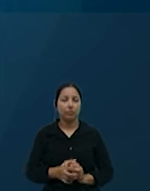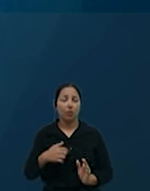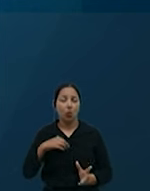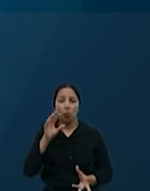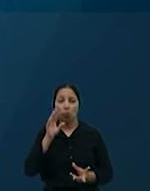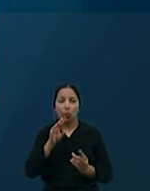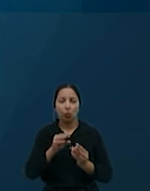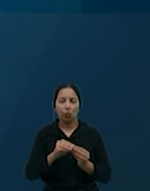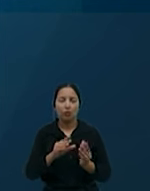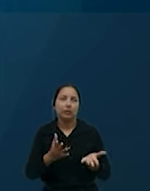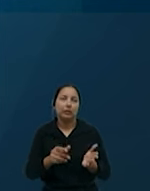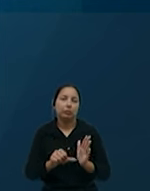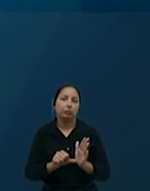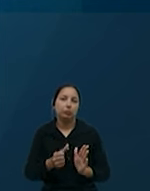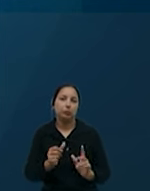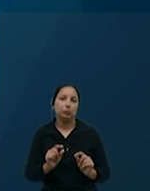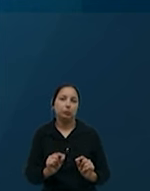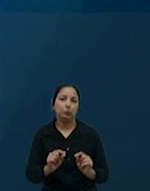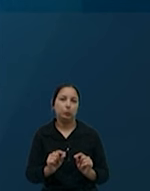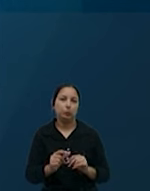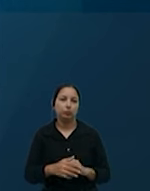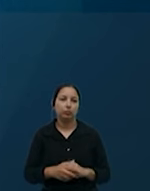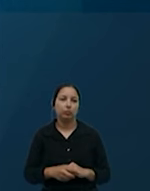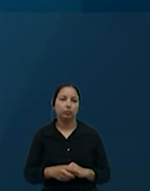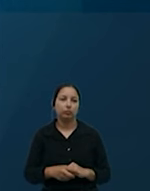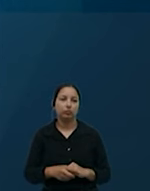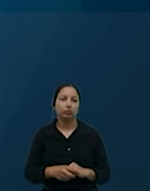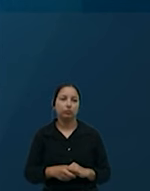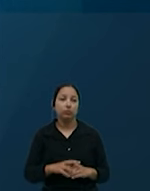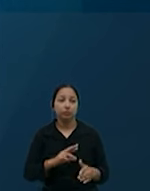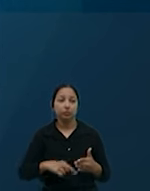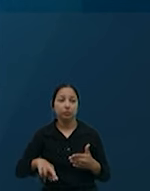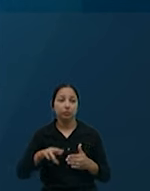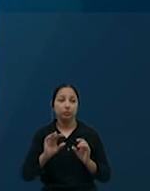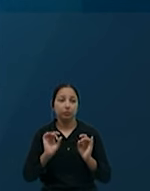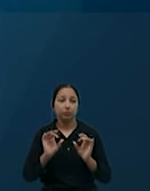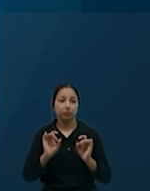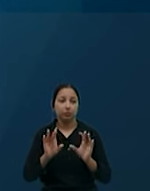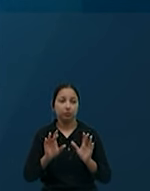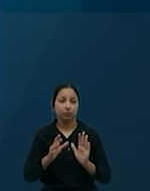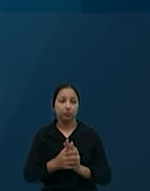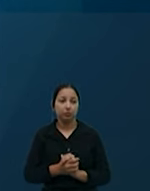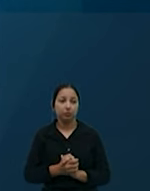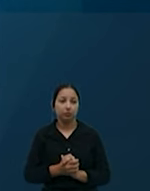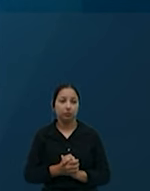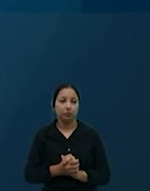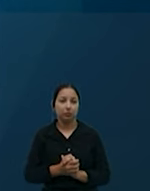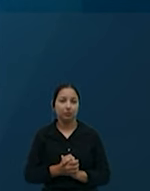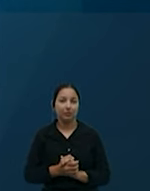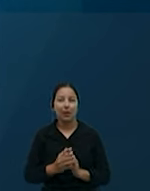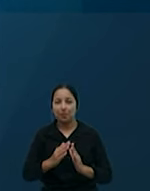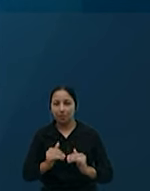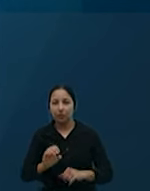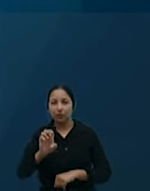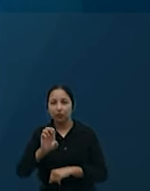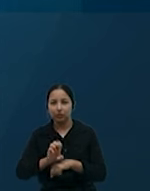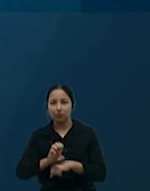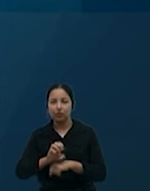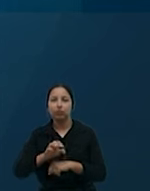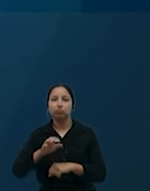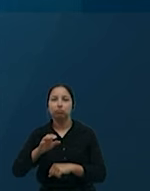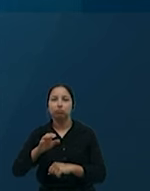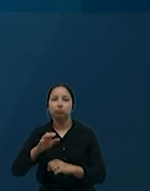estou chegando à conclusão primeira de que o recurso especial interposto pelo Estado do Paraná